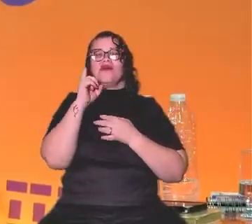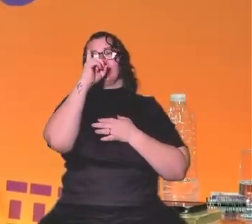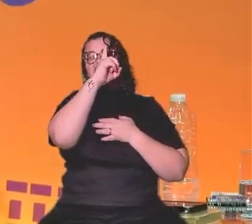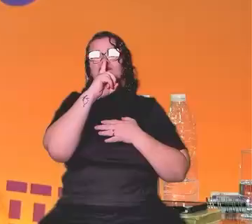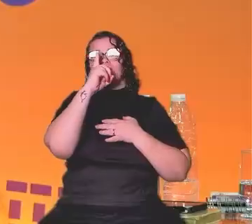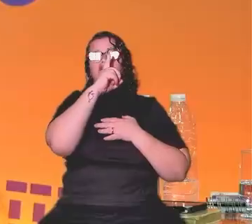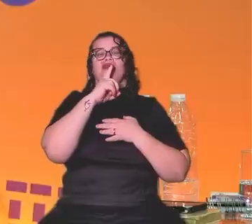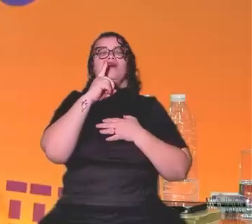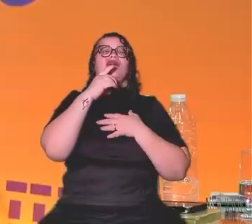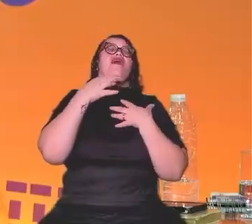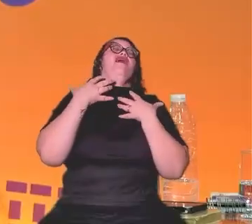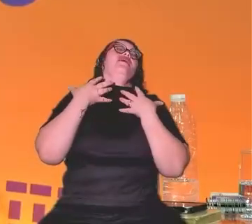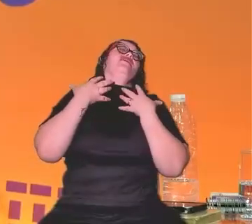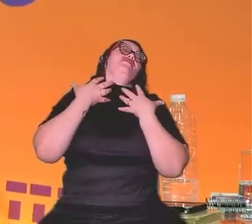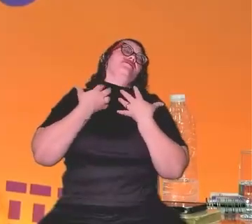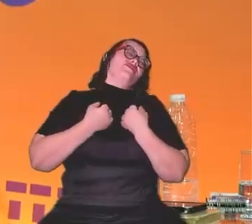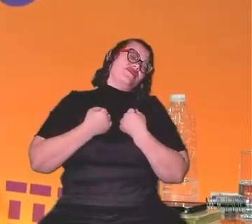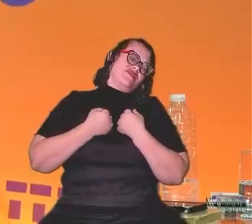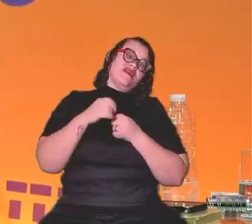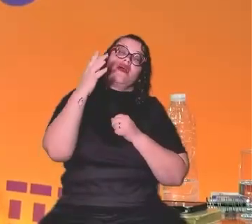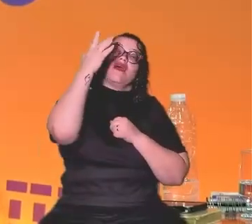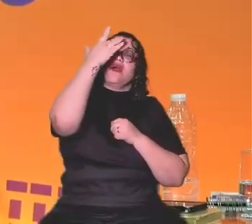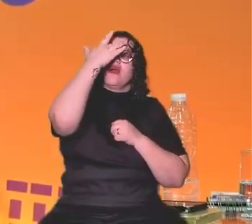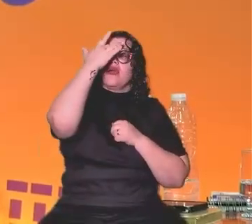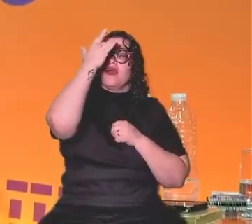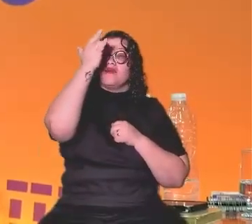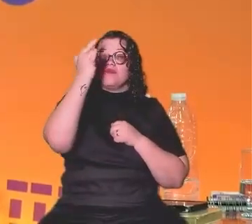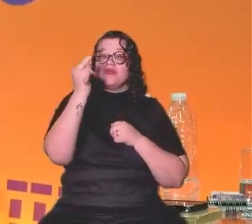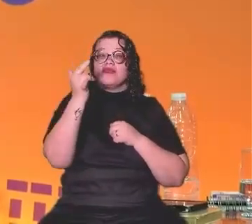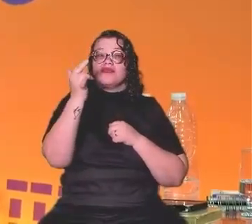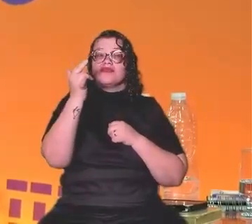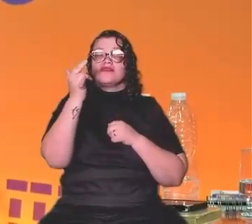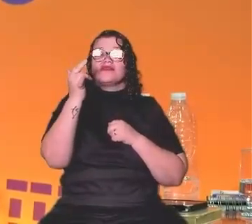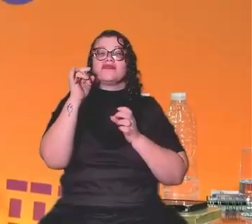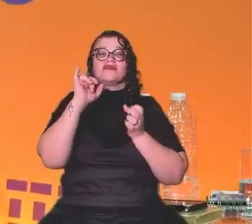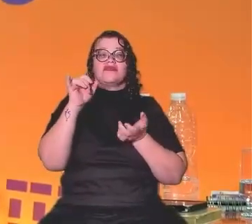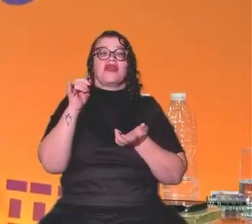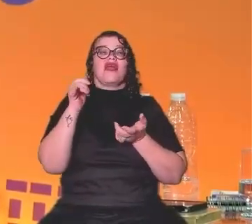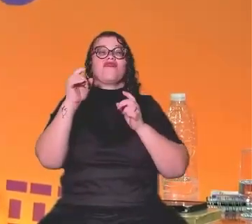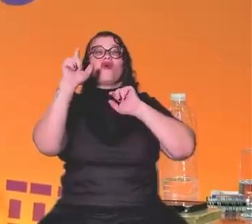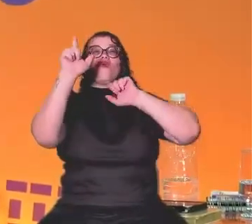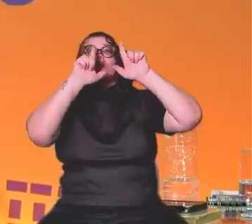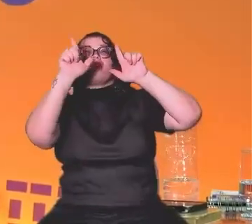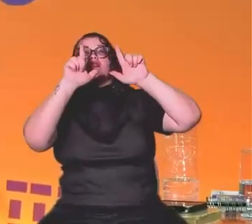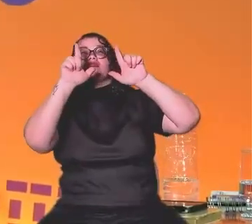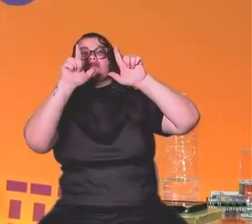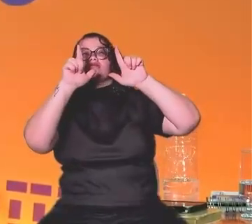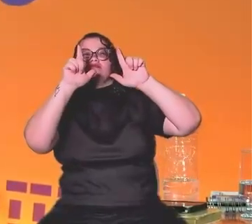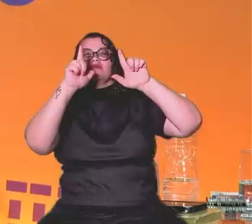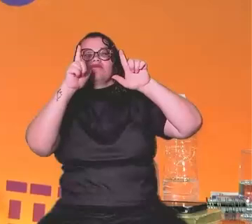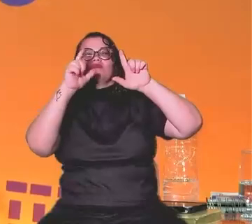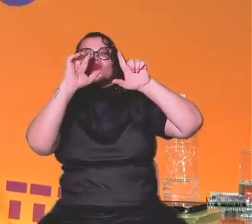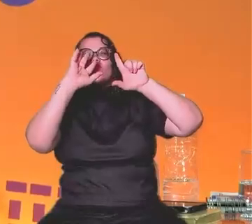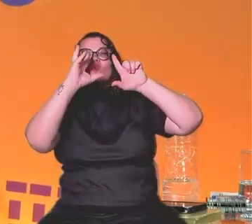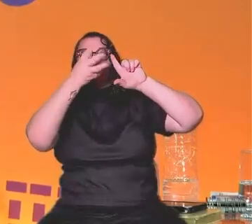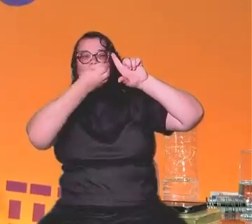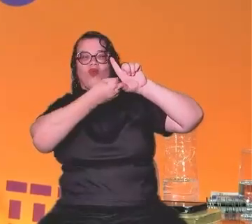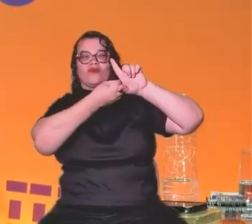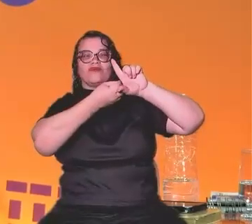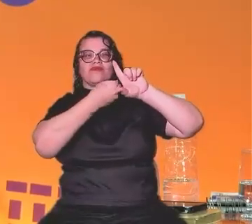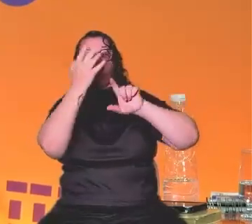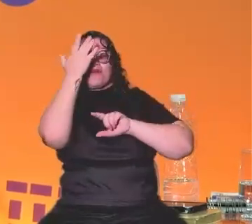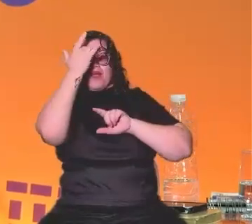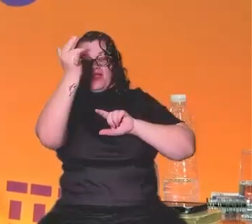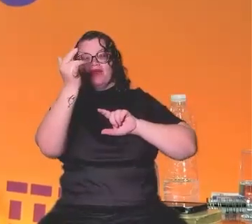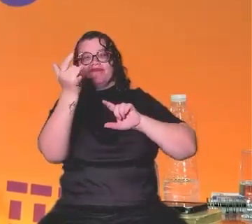cansado, você fala assim, ixi, amanhã, aí você começa a escutar, né? Você fala assim, ixi,